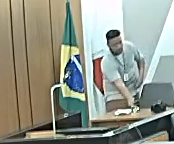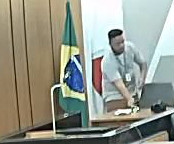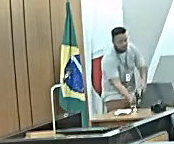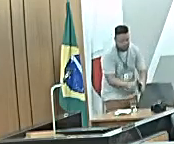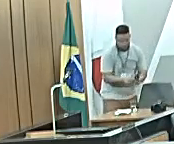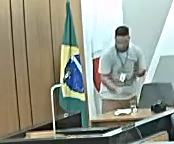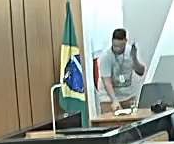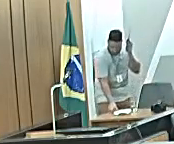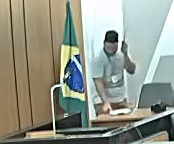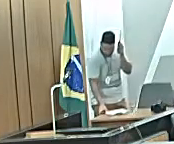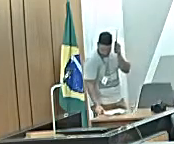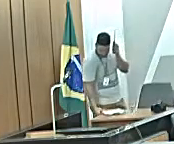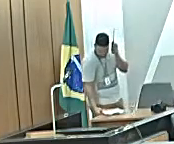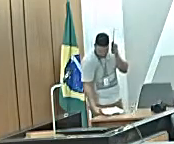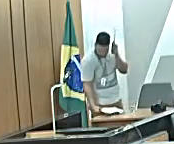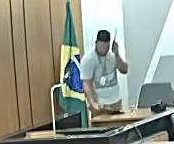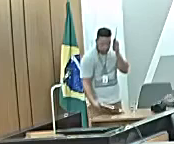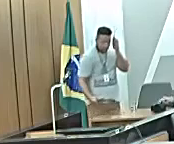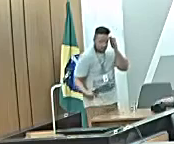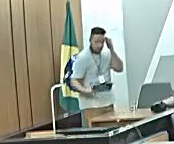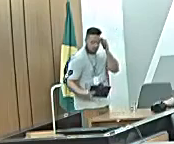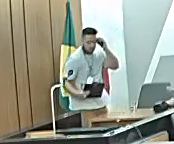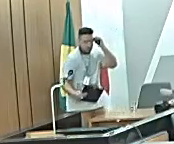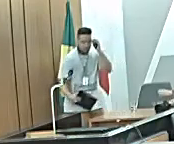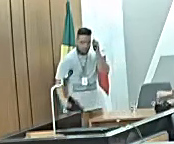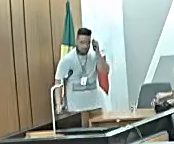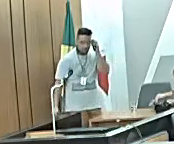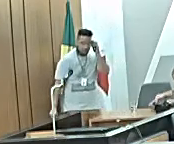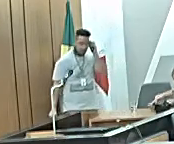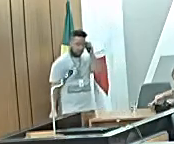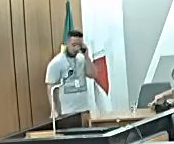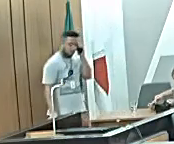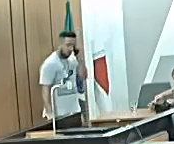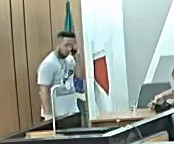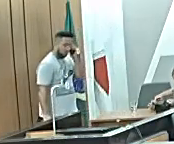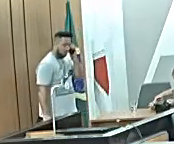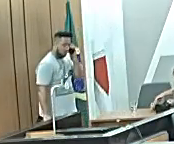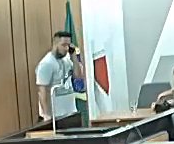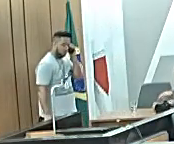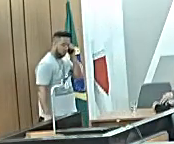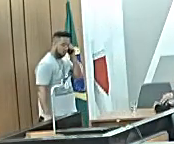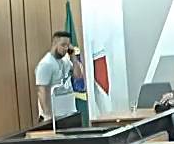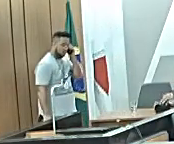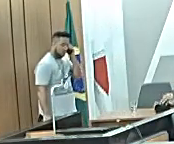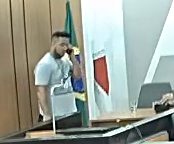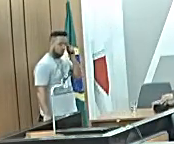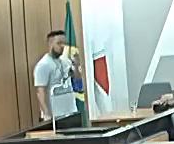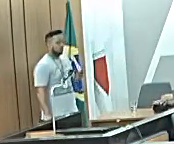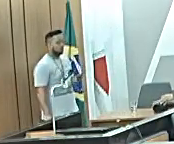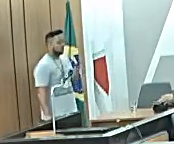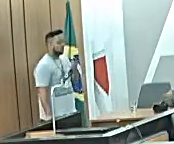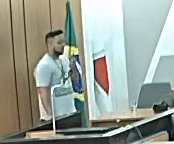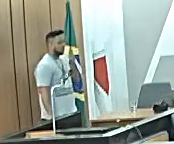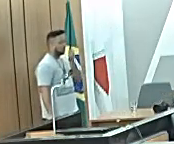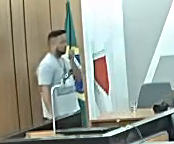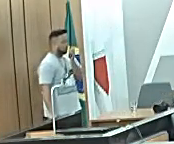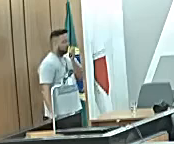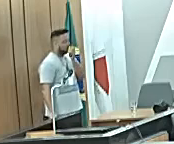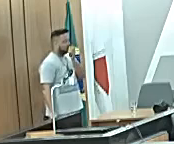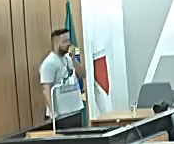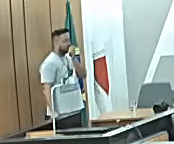sindicatos e associações de todos os agentes penitenciários e sócio educativo homens e mulheres deixar aqui muito claro